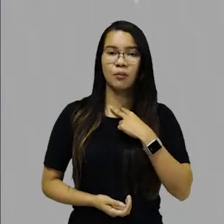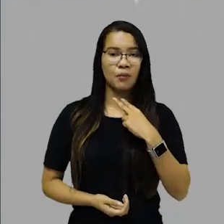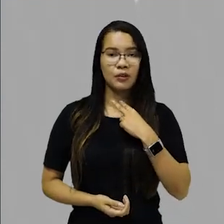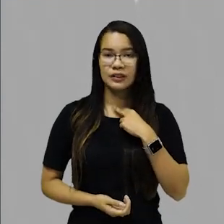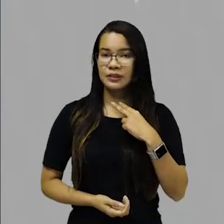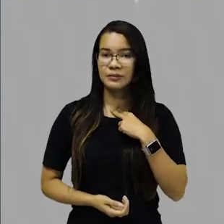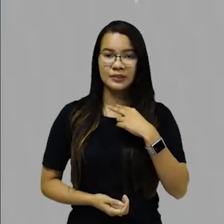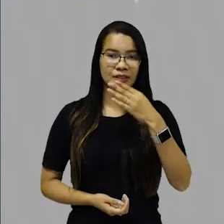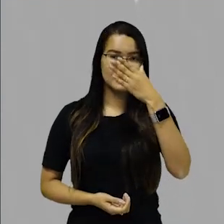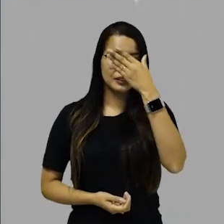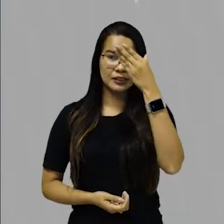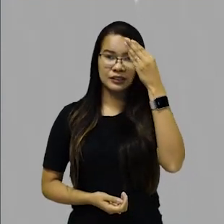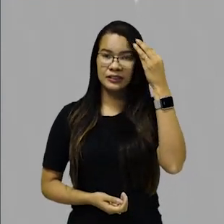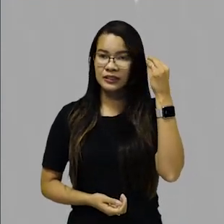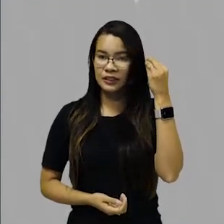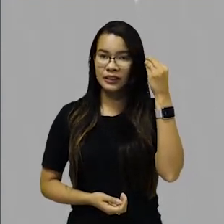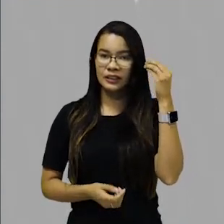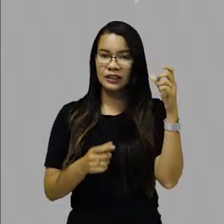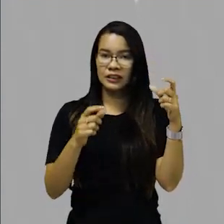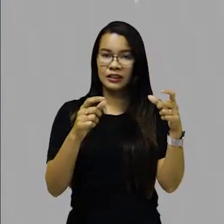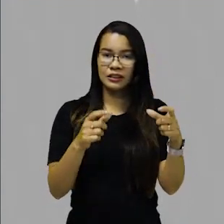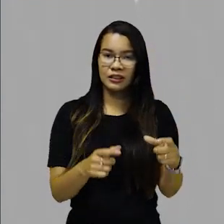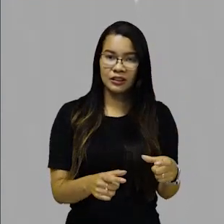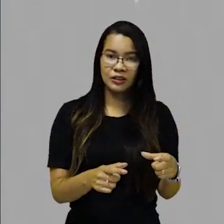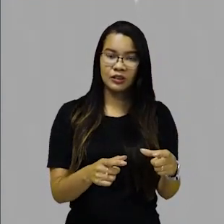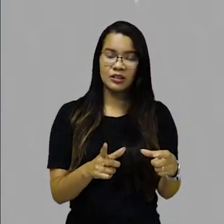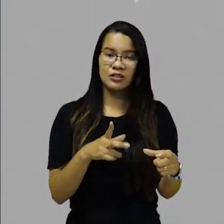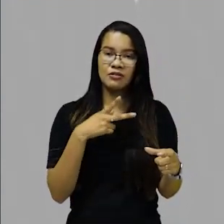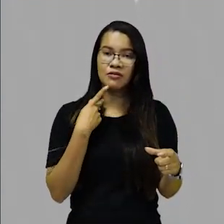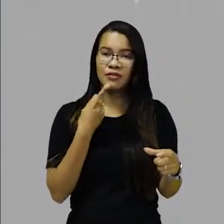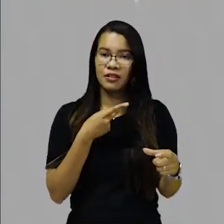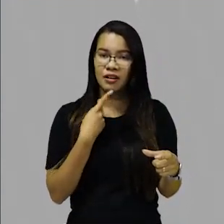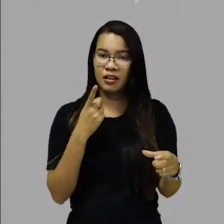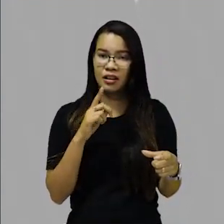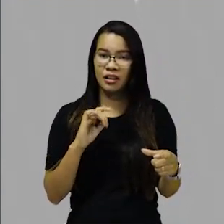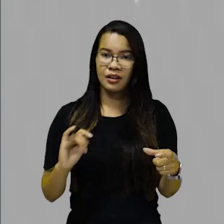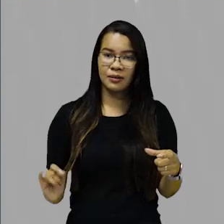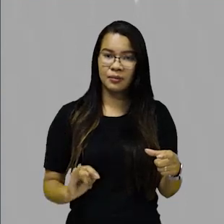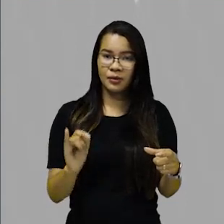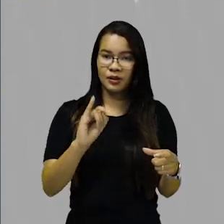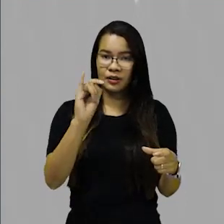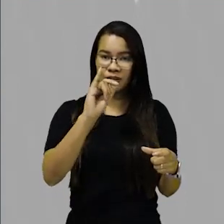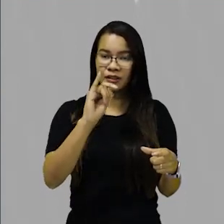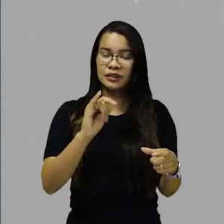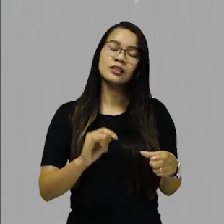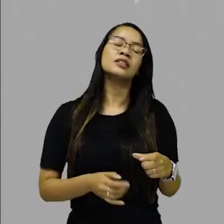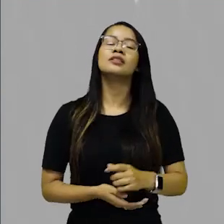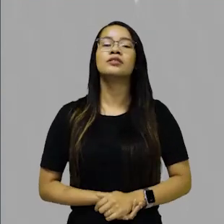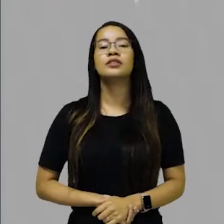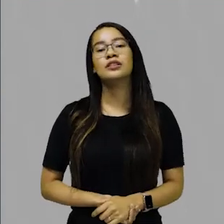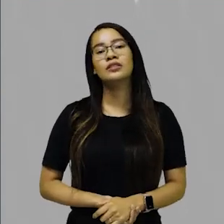lugar de fala é importante. Nós, como historiadores, estamos mostrando alguns lugares de fala.